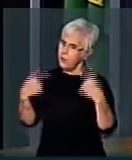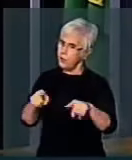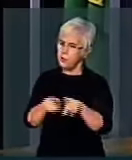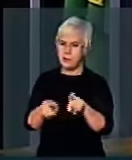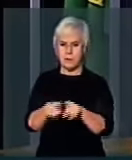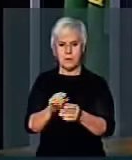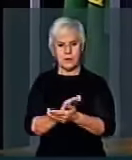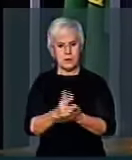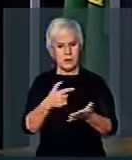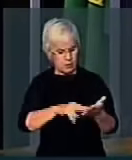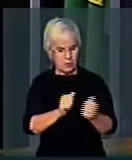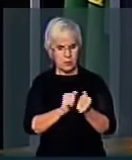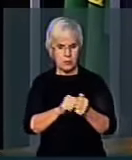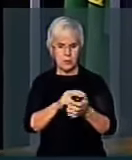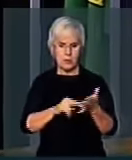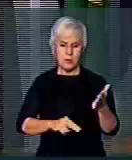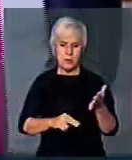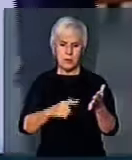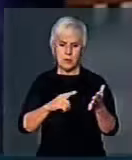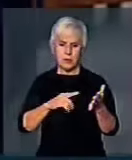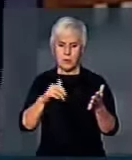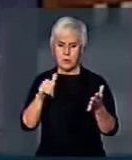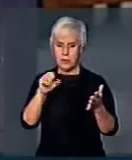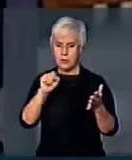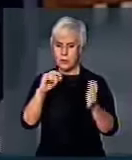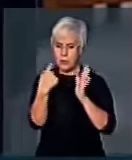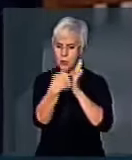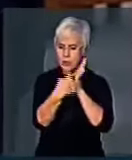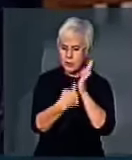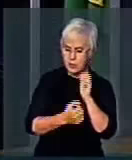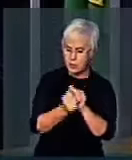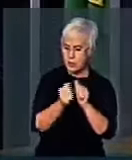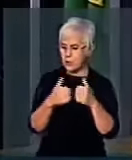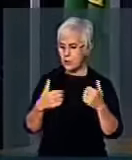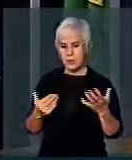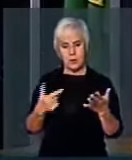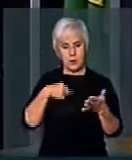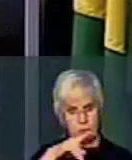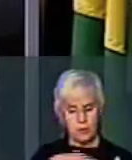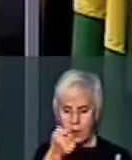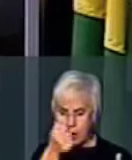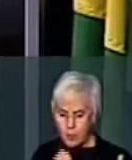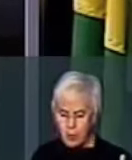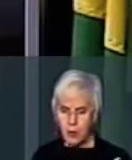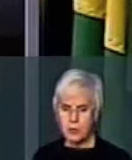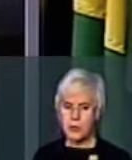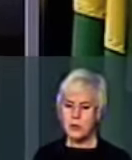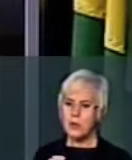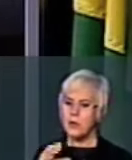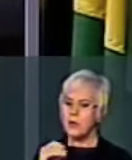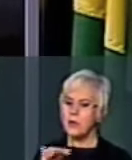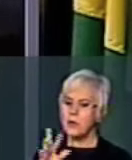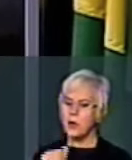parte, após a leitura desses 3 itens aqui, um desses 180 itens, aqui, vou ler apenas alguns, né? Cria cota para